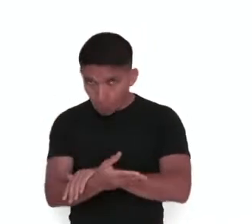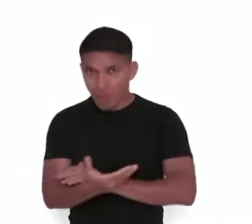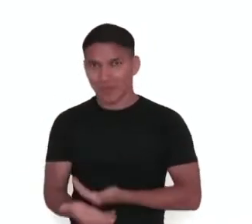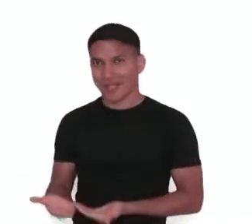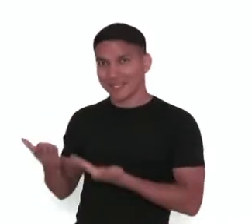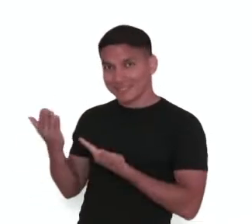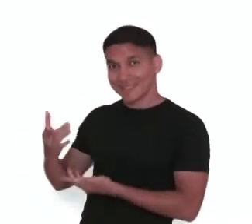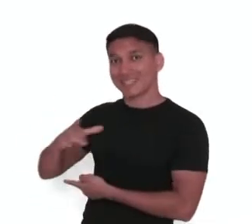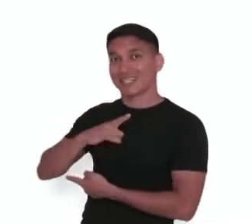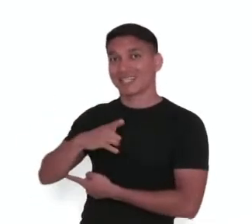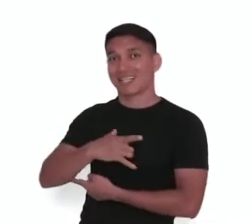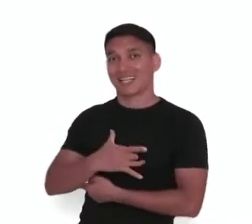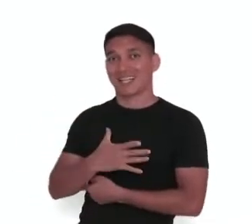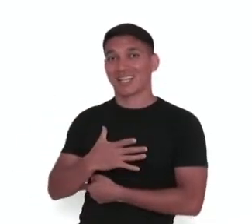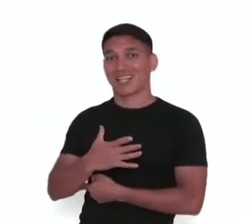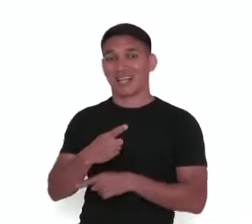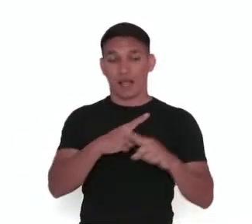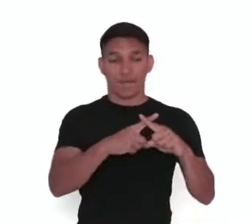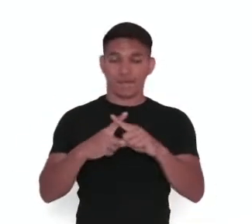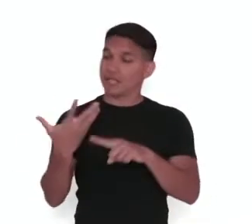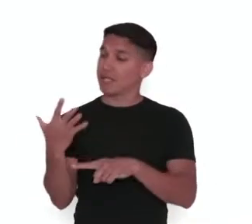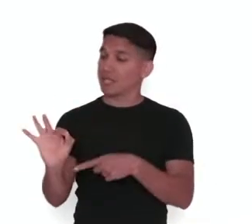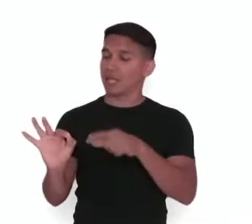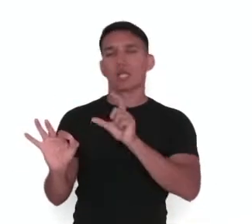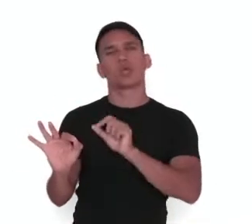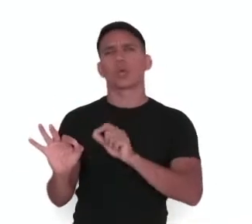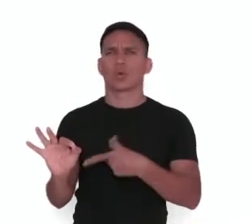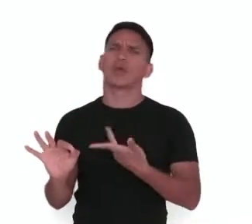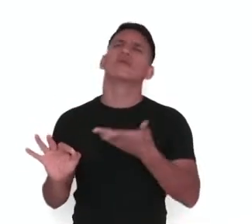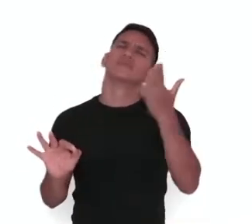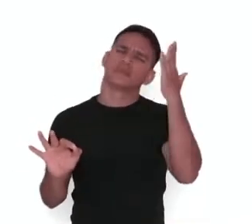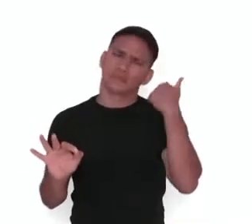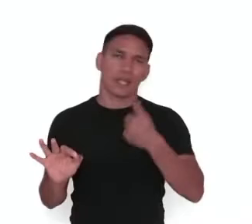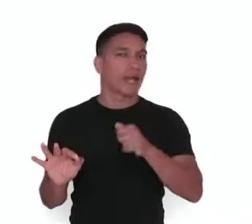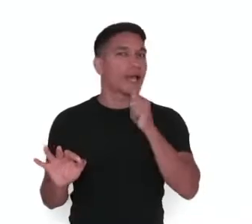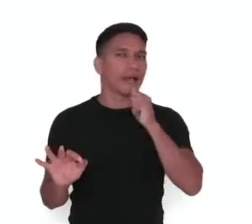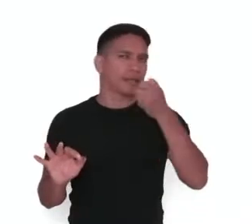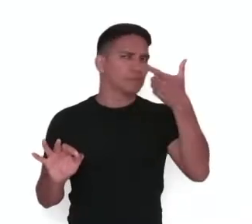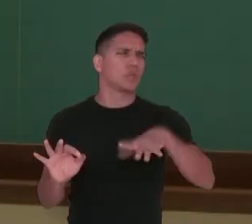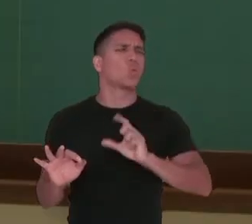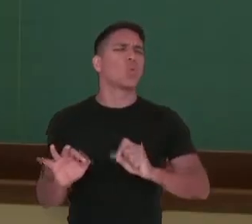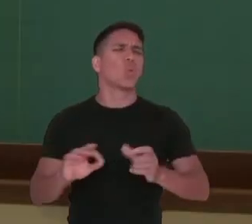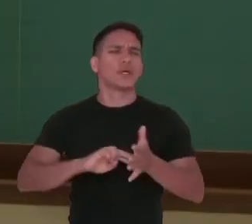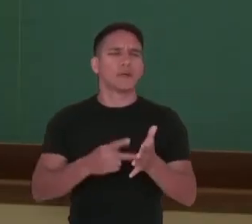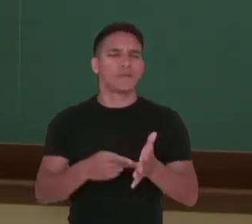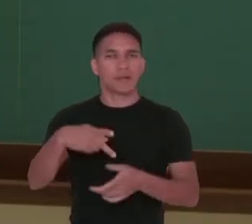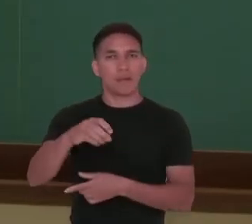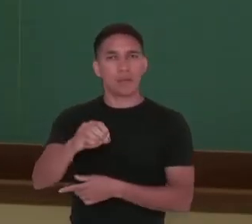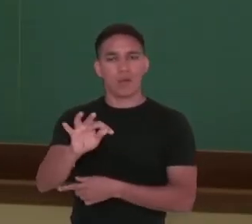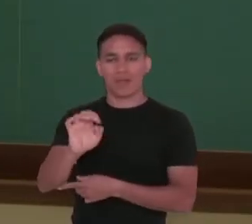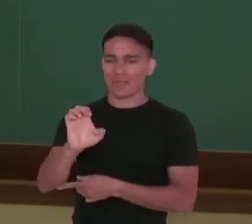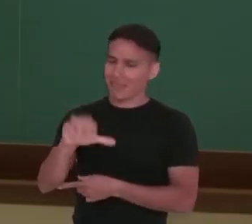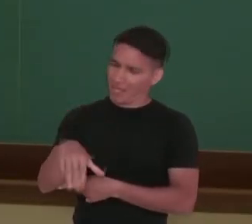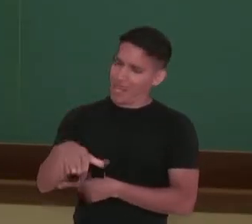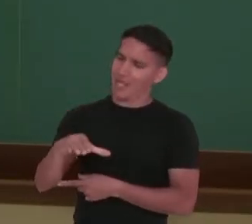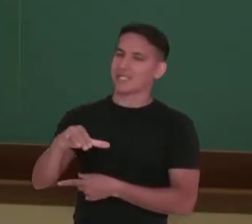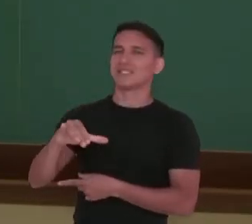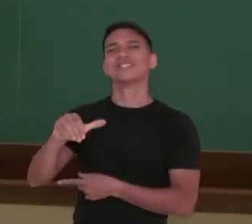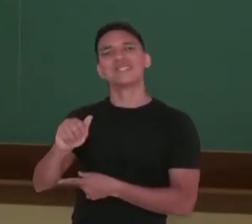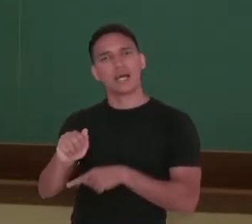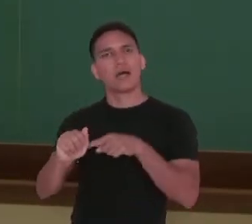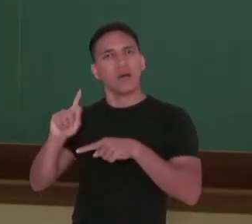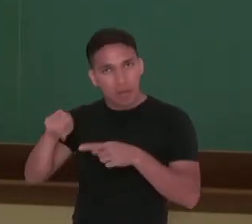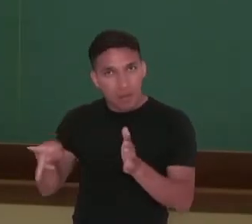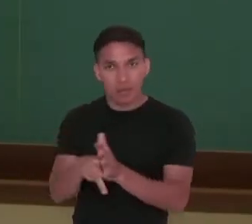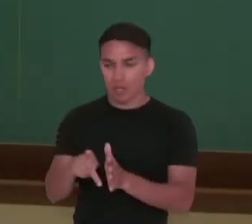a potência de base 10. Eu sei que eu não falei da potência. O que é uma potência? Ela é um número, né,